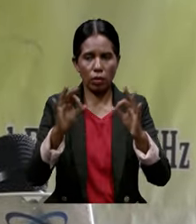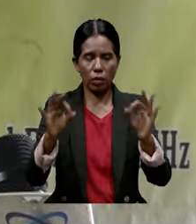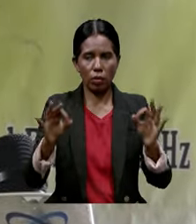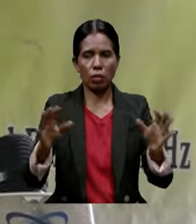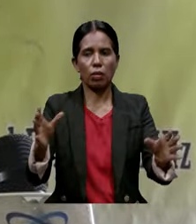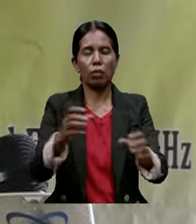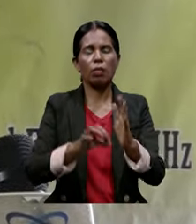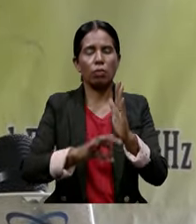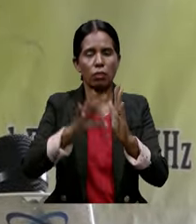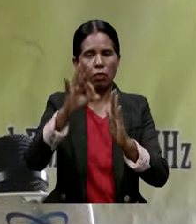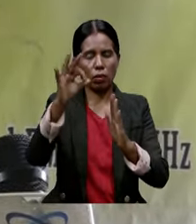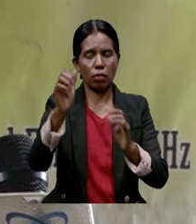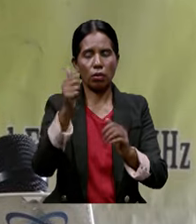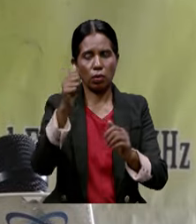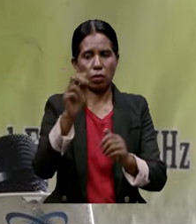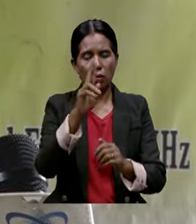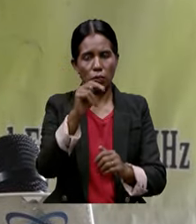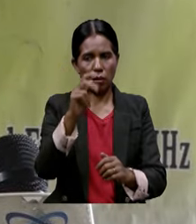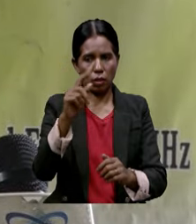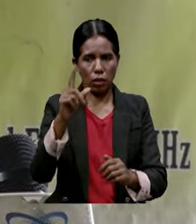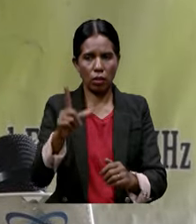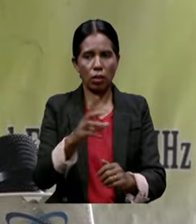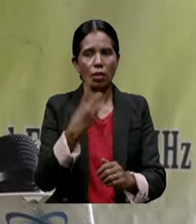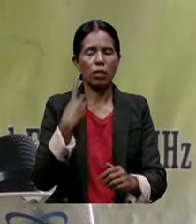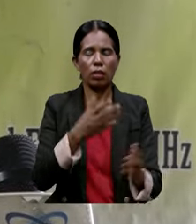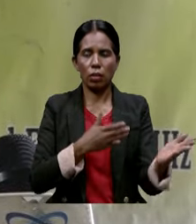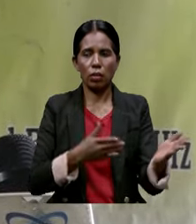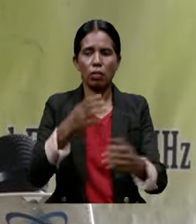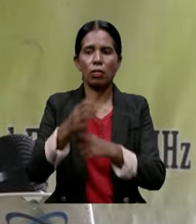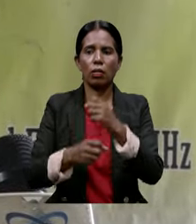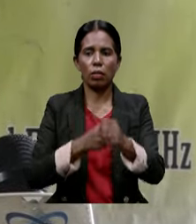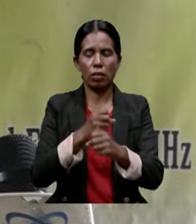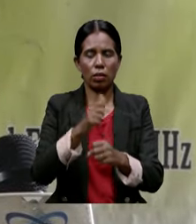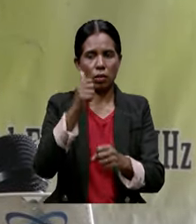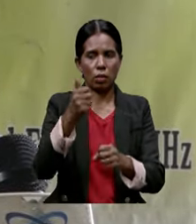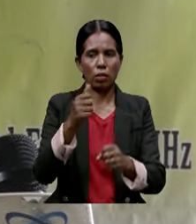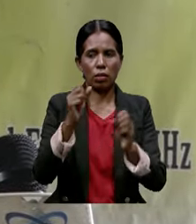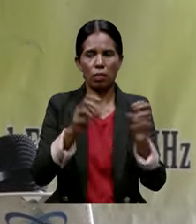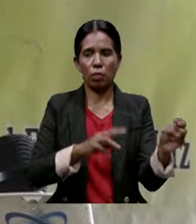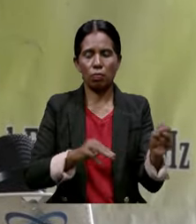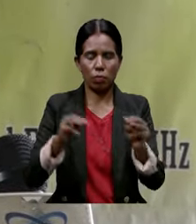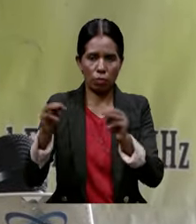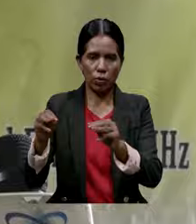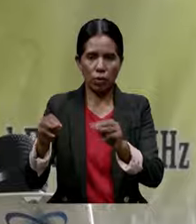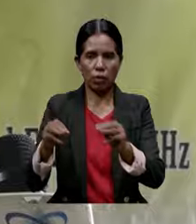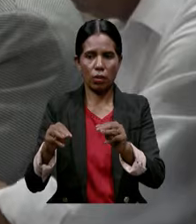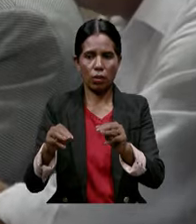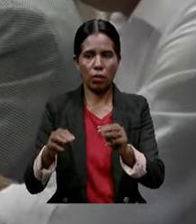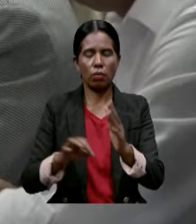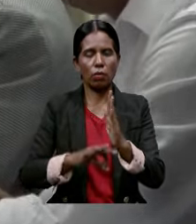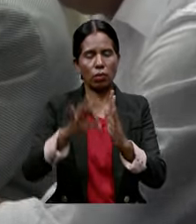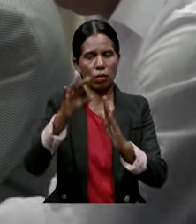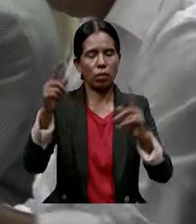a Faculdade de Sanol, que é o UNTL em Laran, para esse lore tem a Sanol de Garoa Nol, para que ele muda a Sanol, a Faculdade de